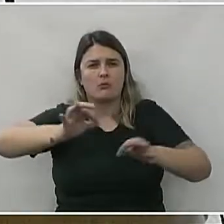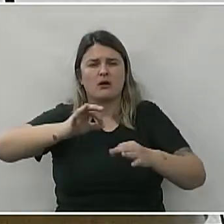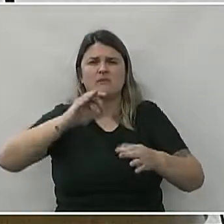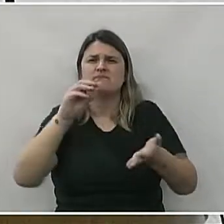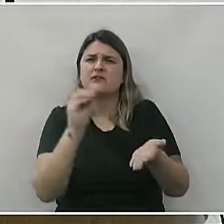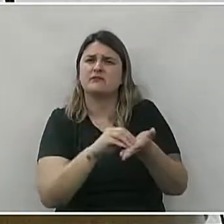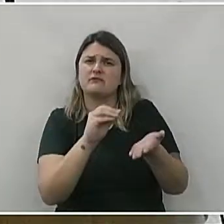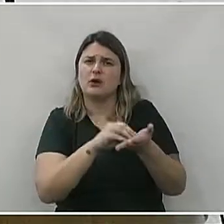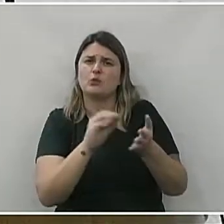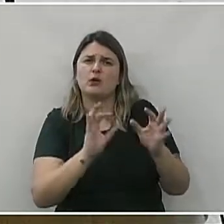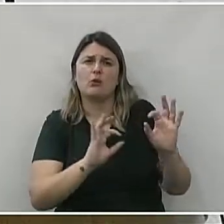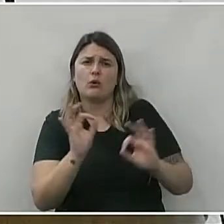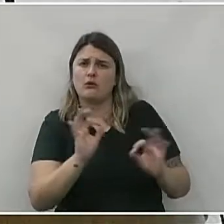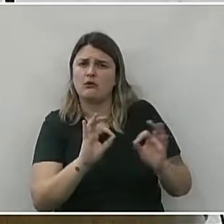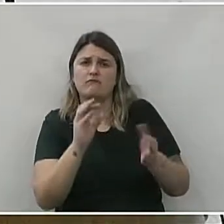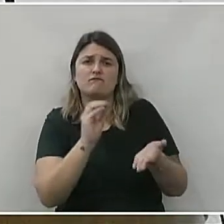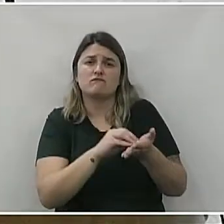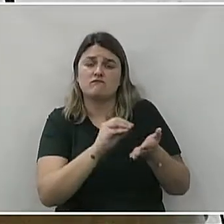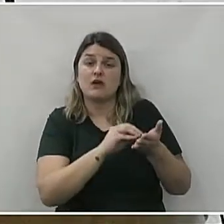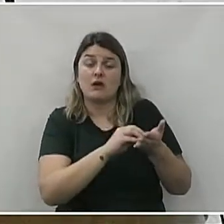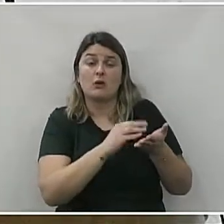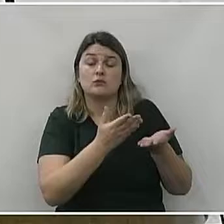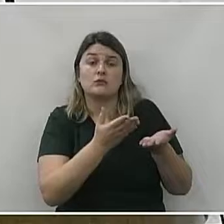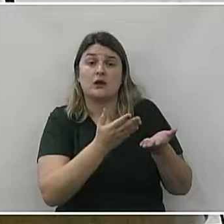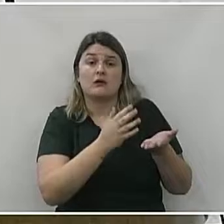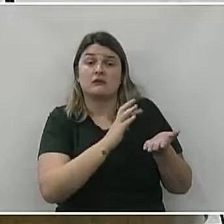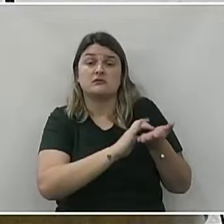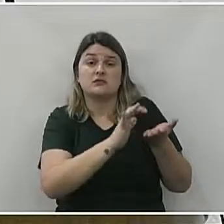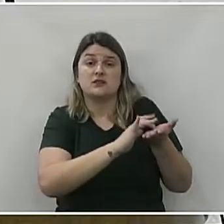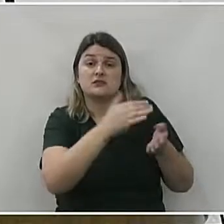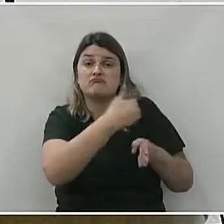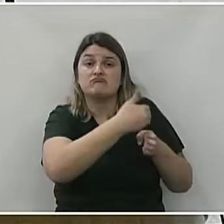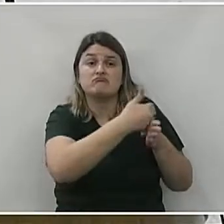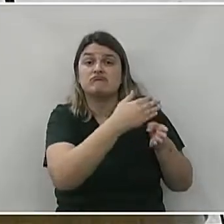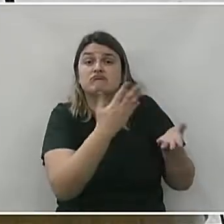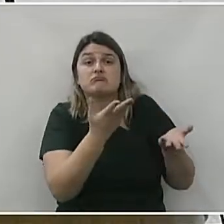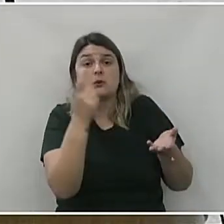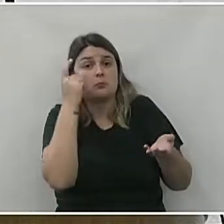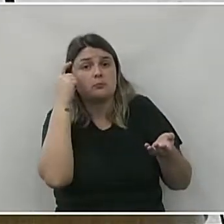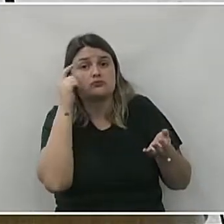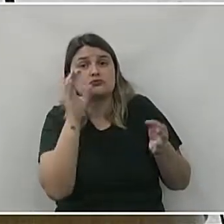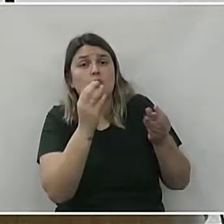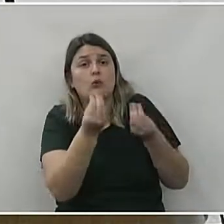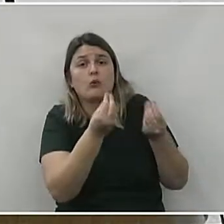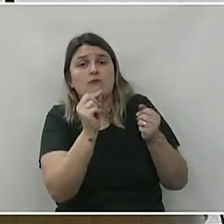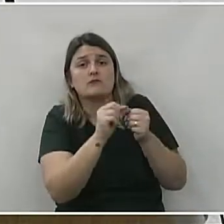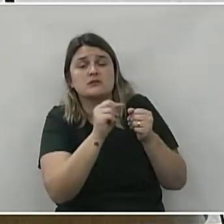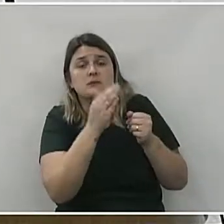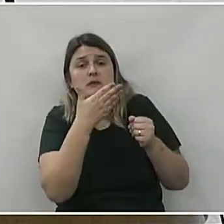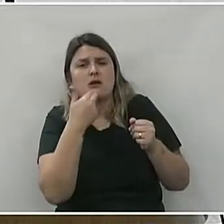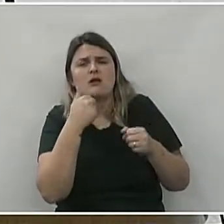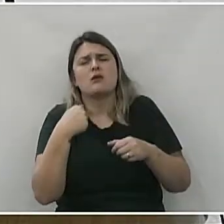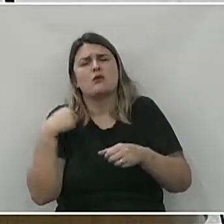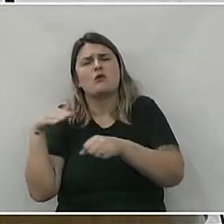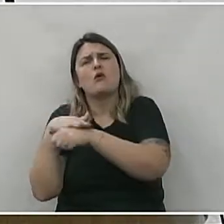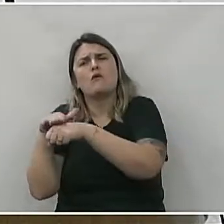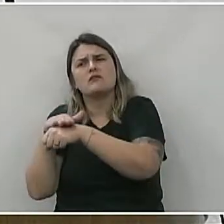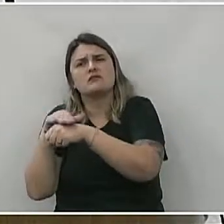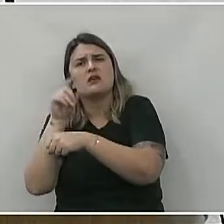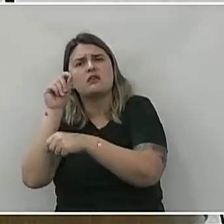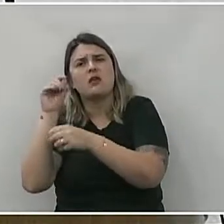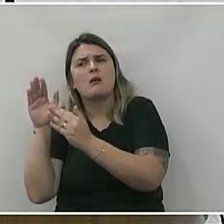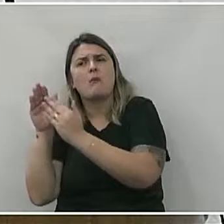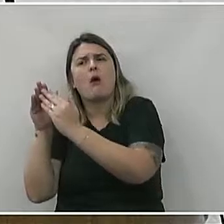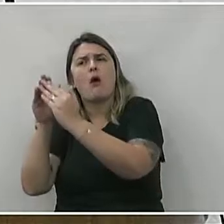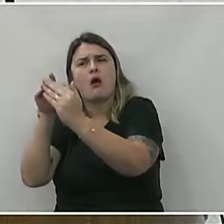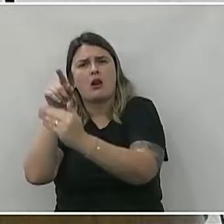completa falta de organização, de planejamento da Secretaria de Obras. Outra coisa, conversando com os moradores da comunidade do